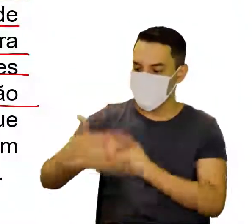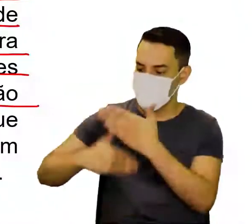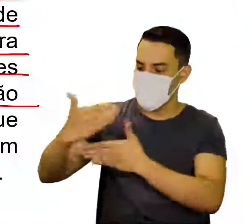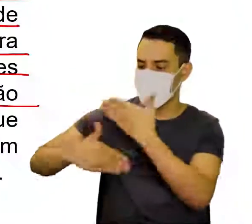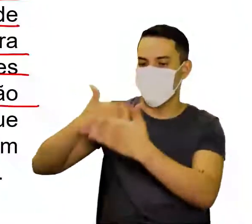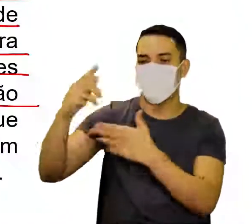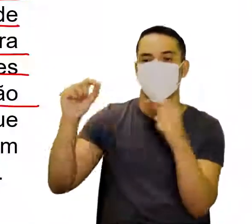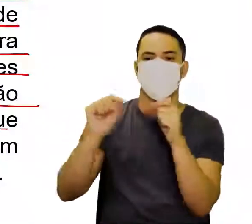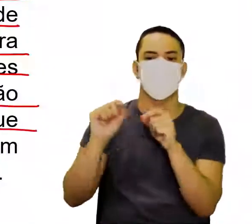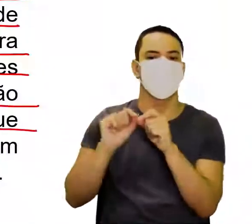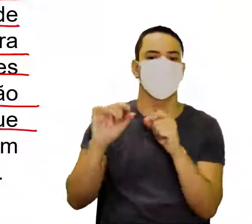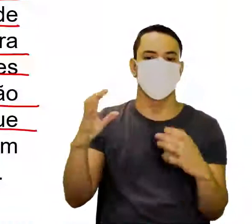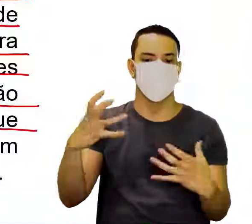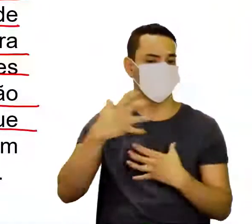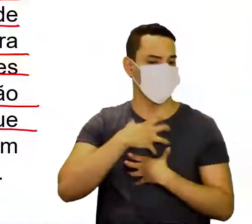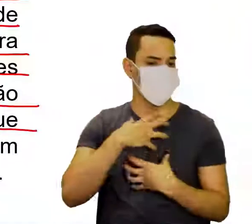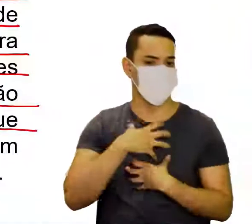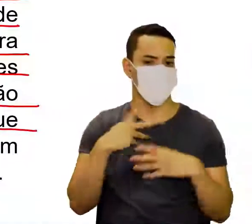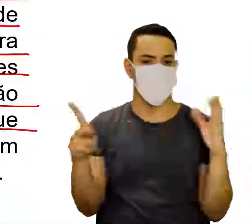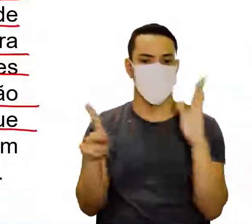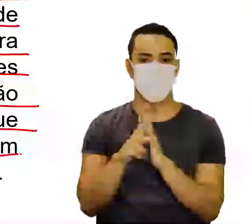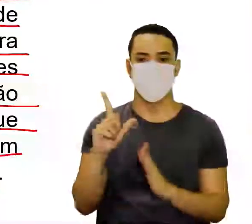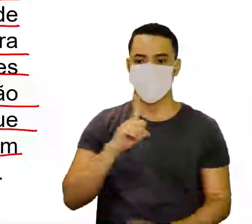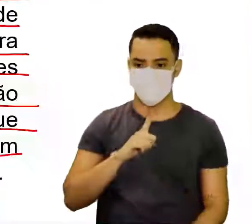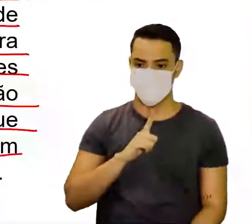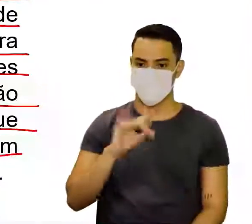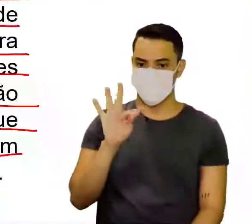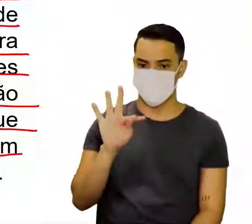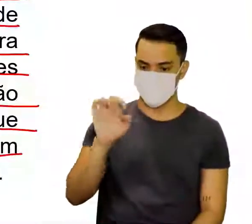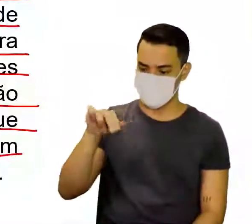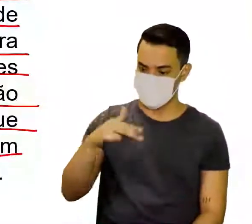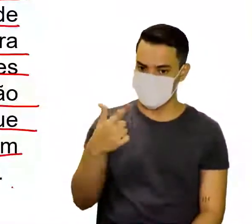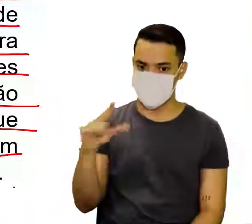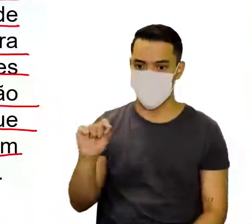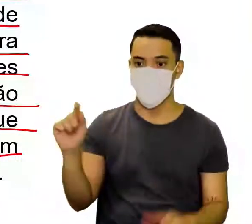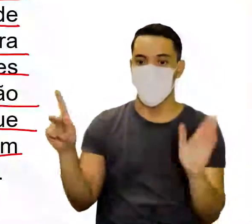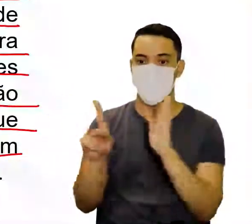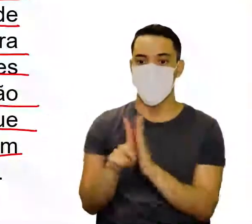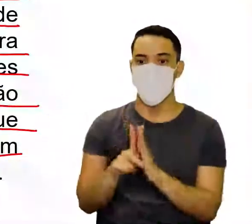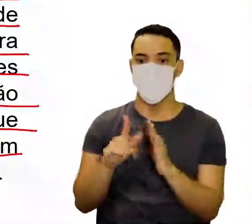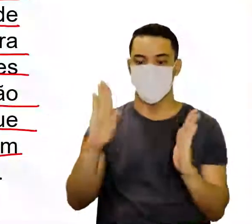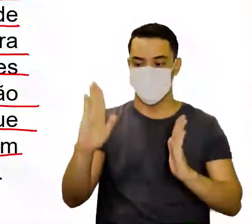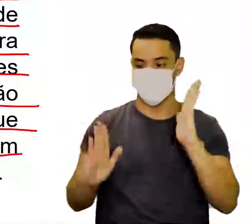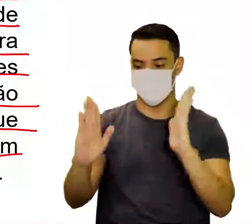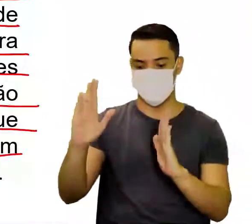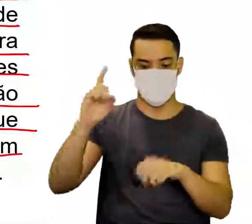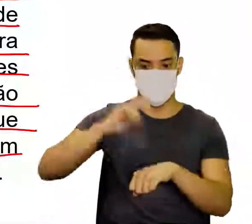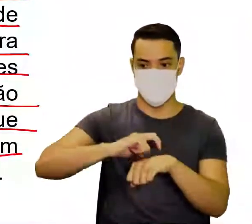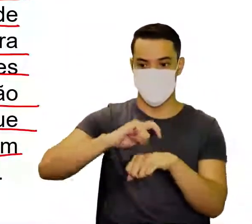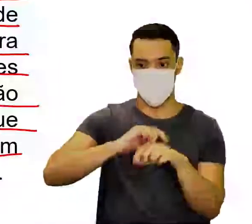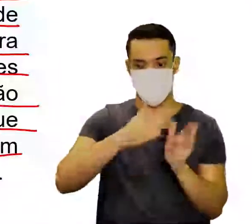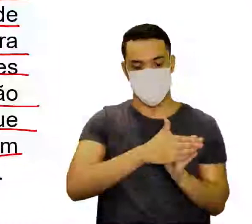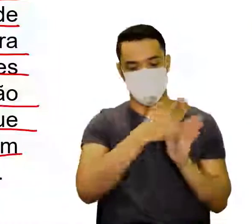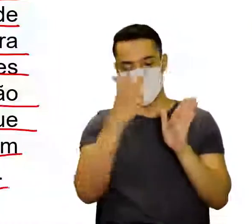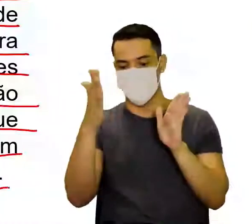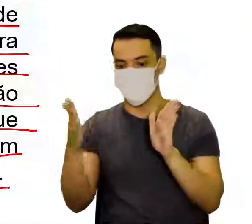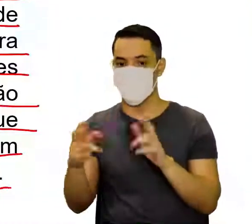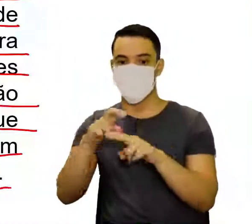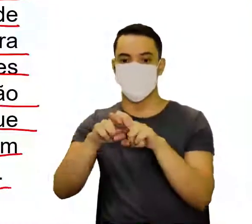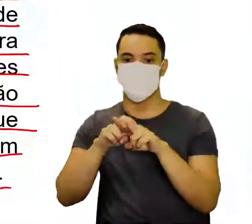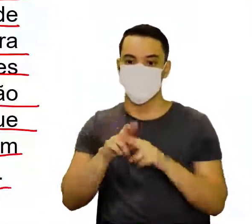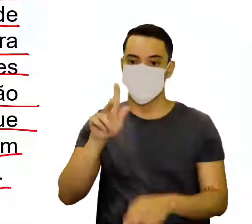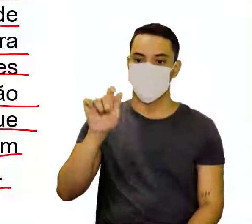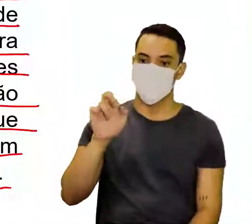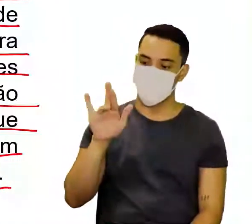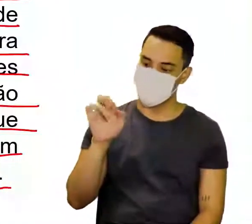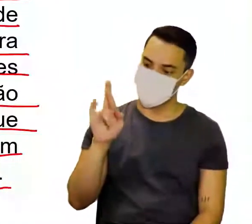construídos de modo que haja tensão por um intervalo de tempo. Então, pessoal, gerador,